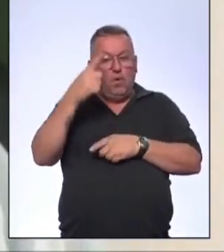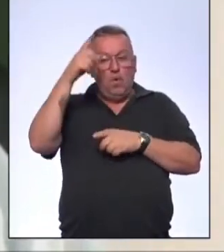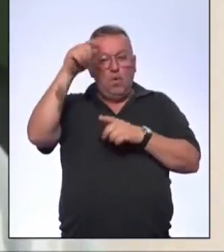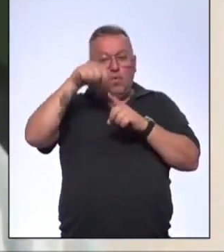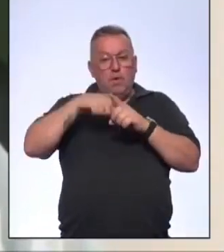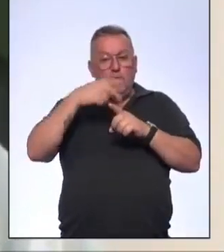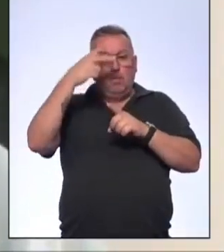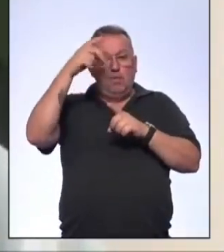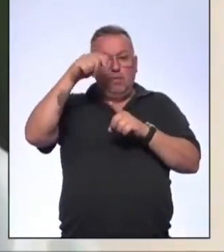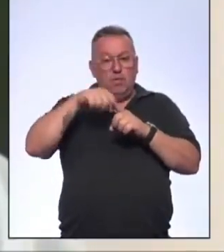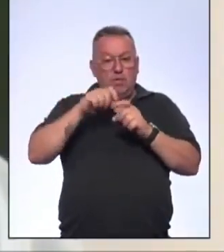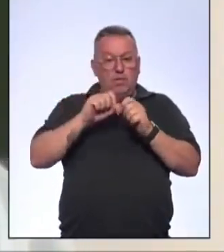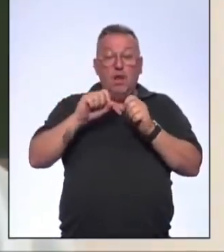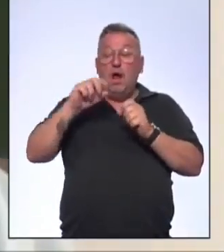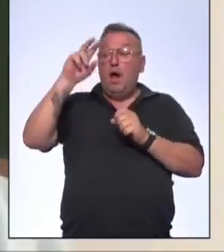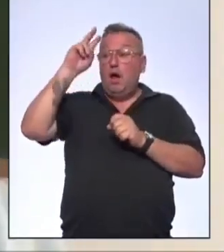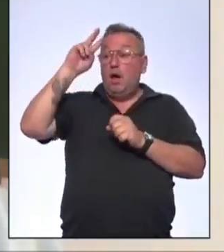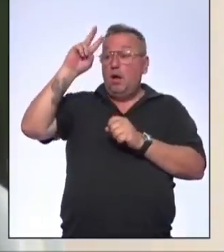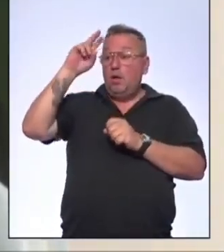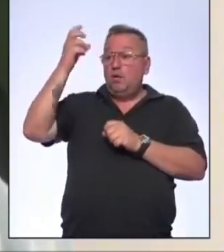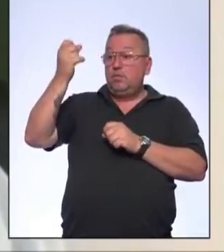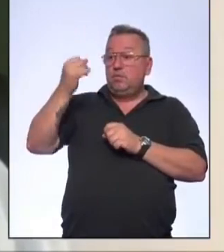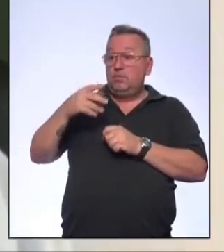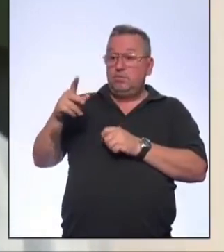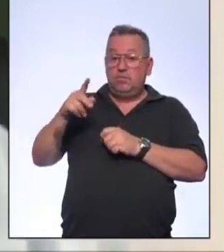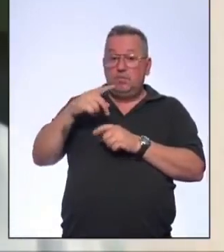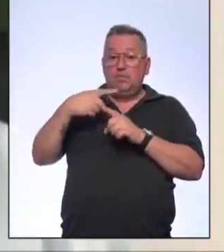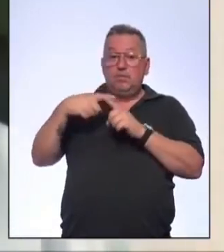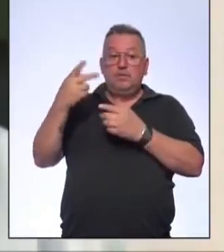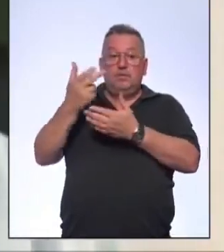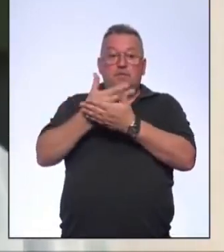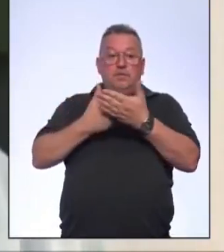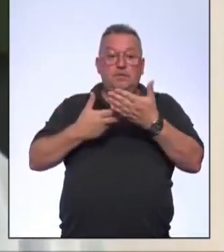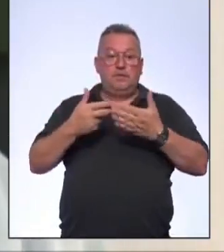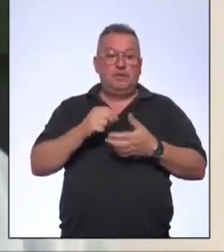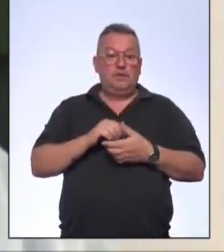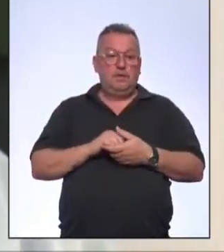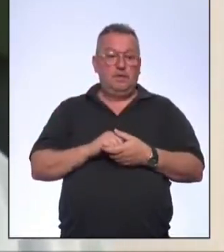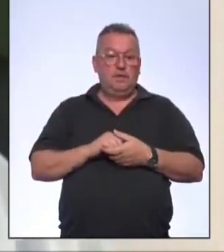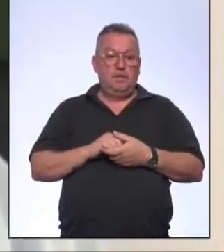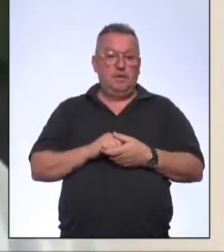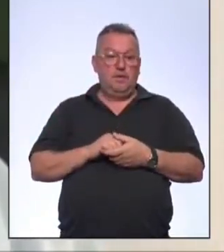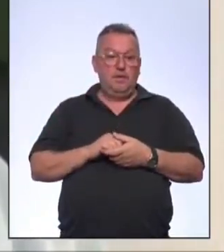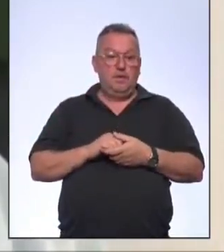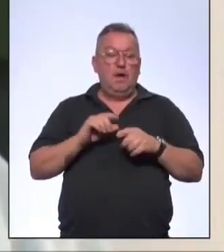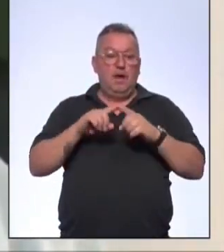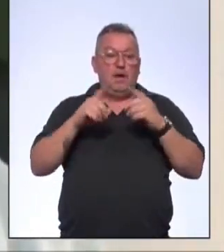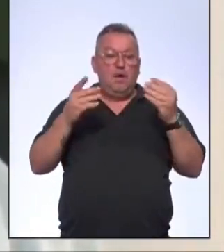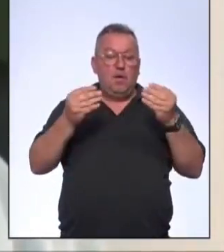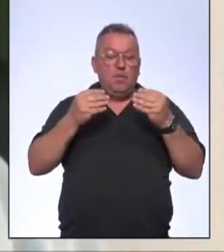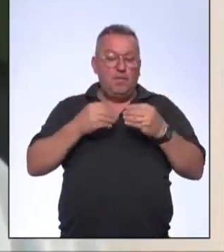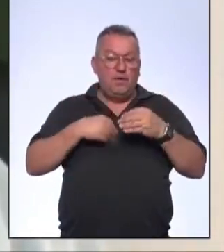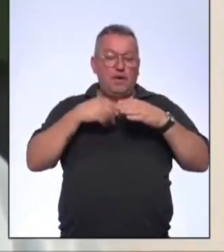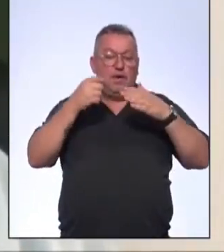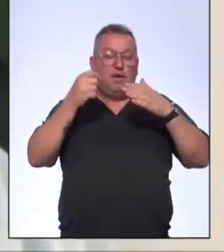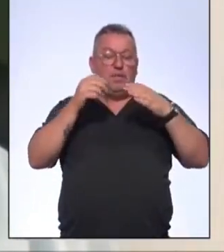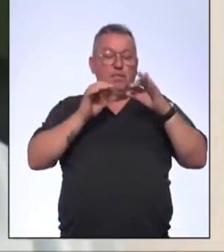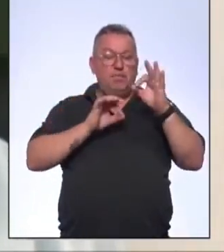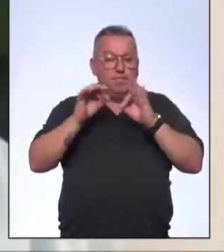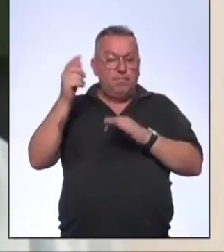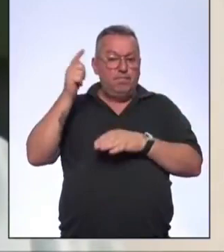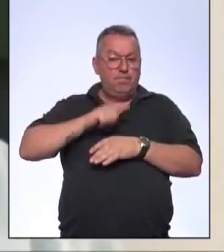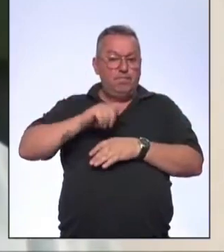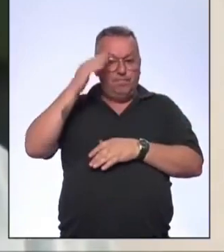mês, 2 meses, você for fazer, nossa, eu lembro da explicação do professor porque eu fiz esse esqueminha aqui. Então, o esqueminha é para você entender, tá